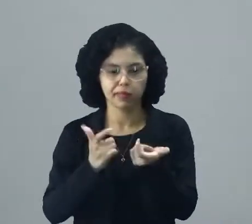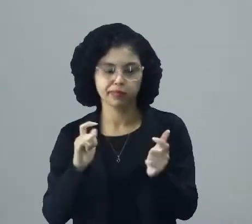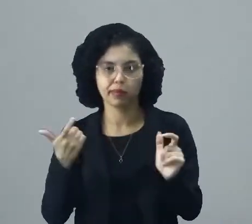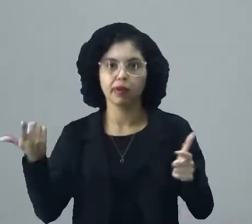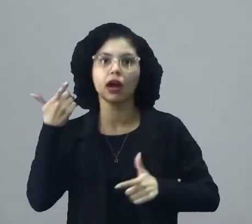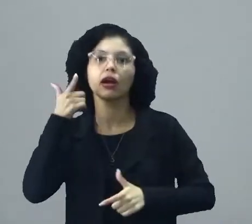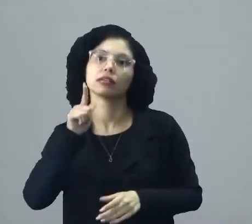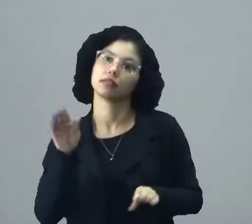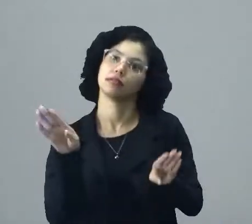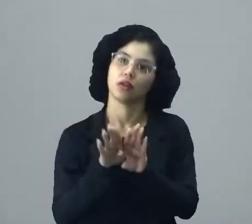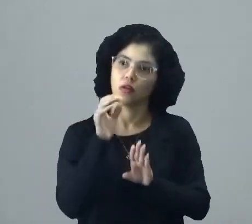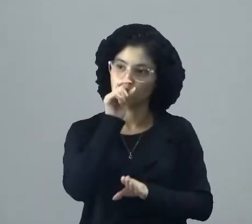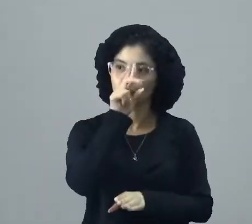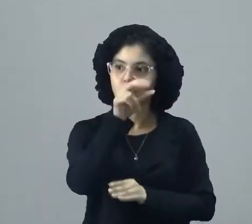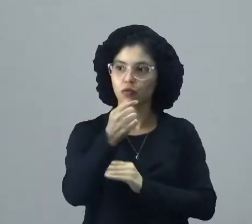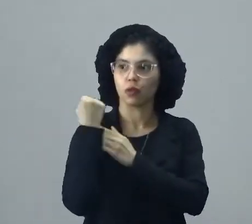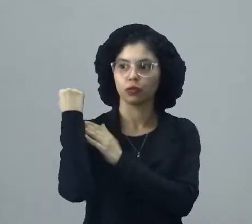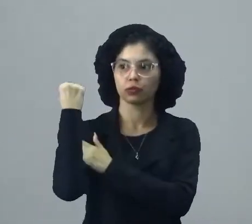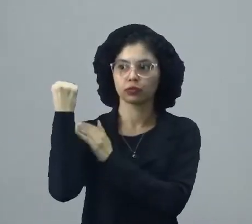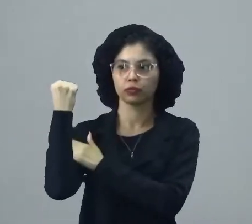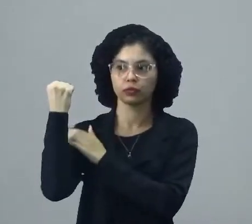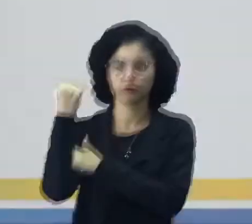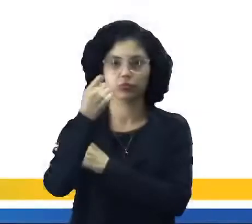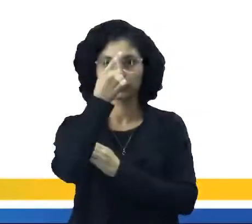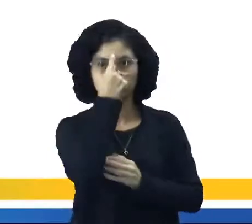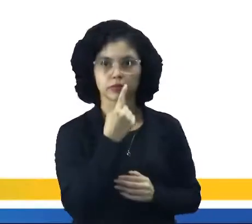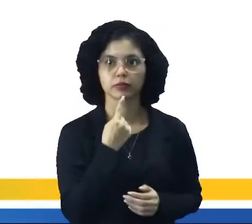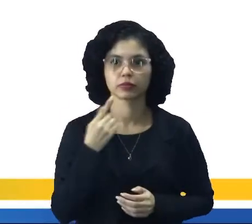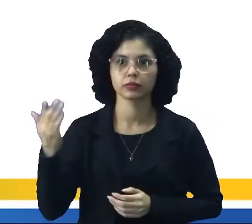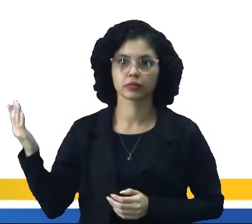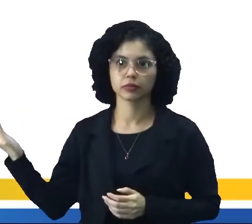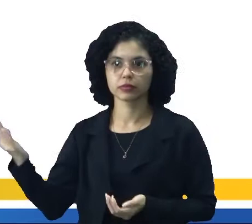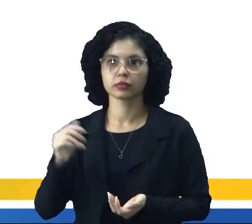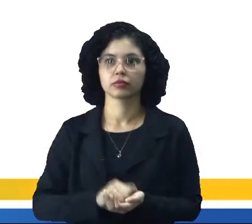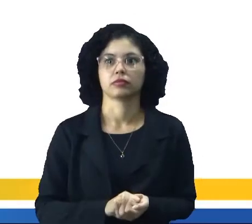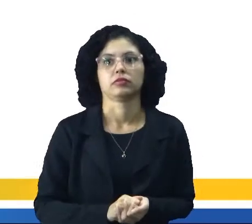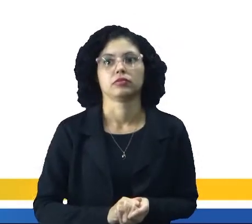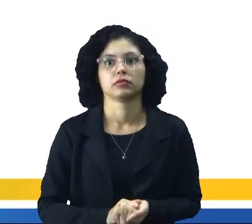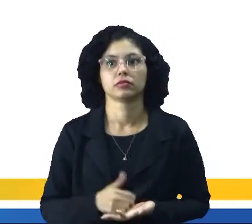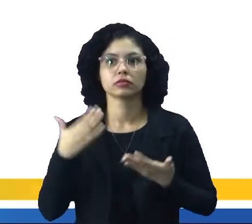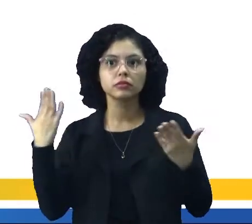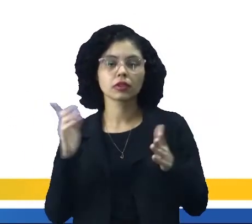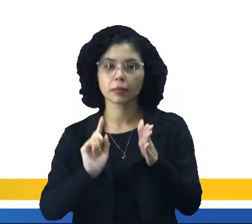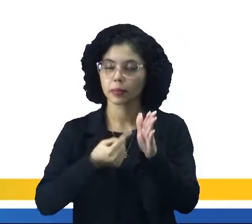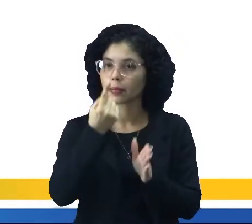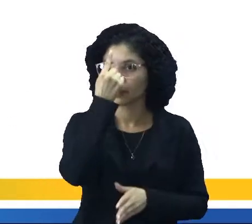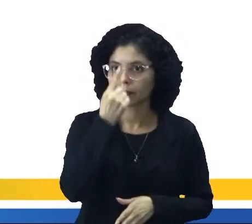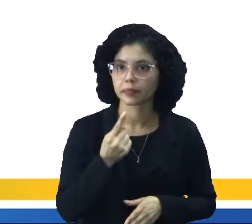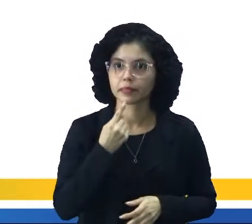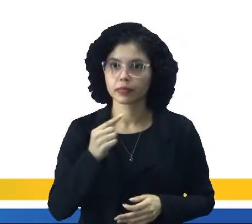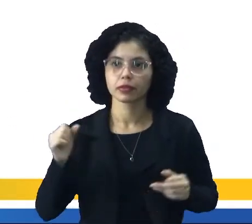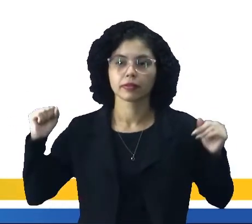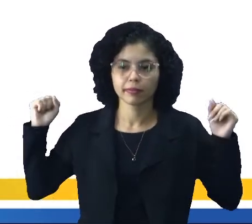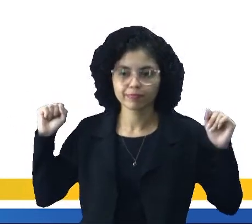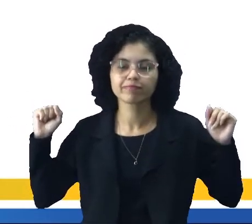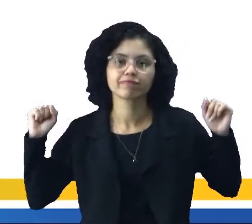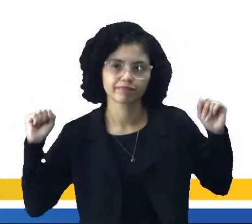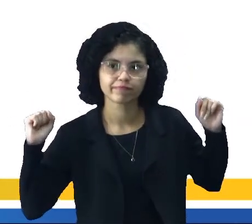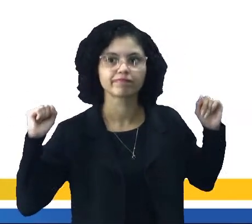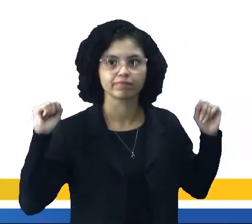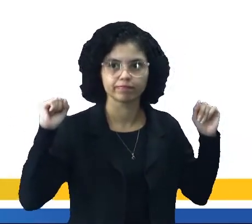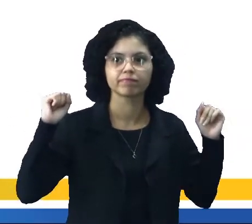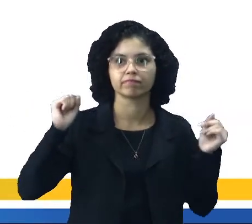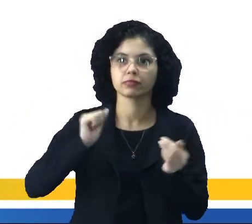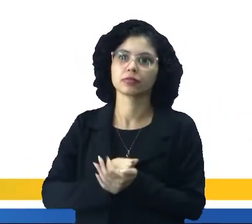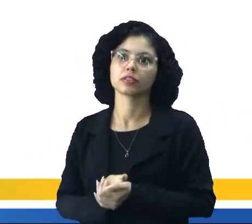crescendo, ele também ia ficando forte. Olha, dá uma olhadinha de novo na tela. Cadê? Tela? Olha aí. Então, ó, na primeira imagem, ele ali,